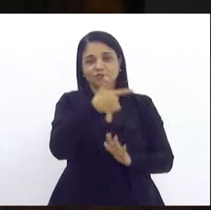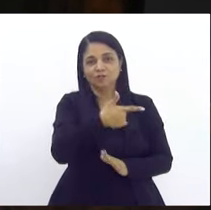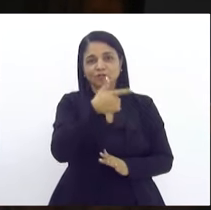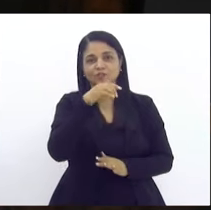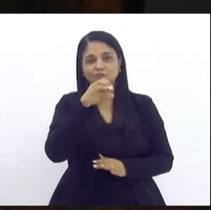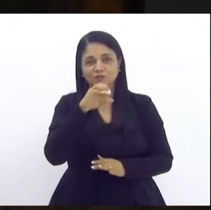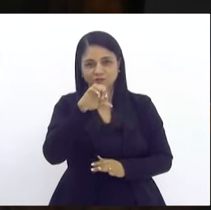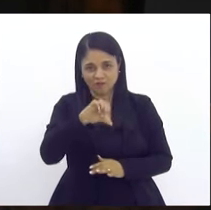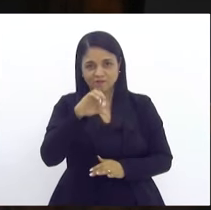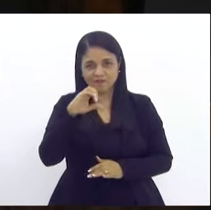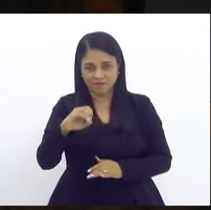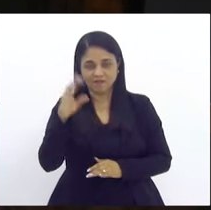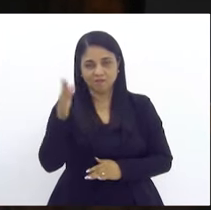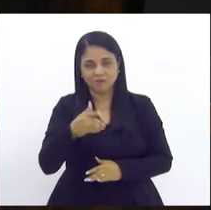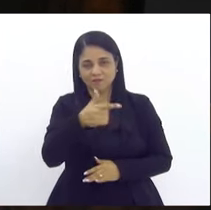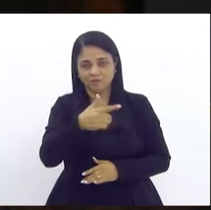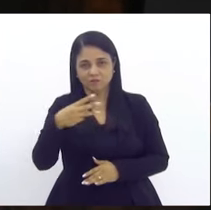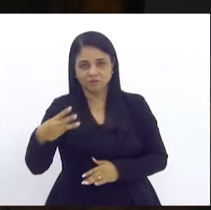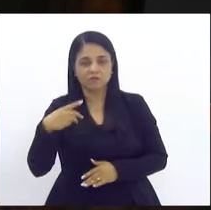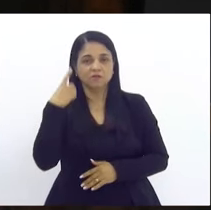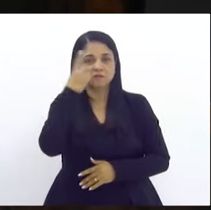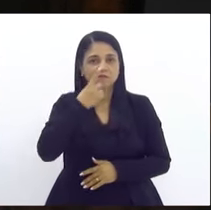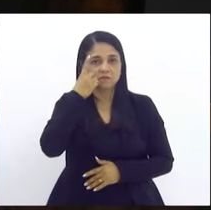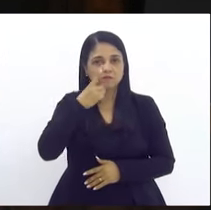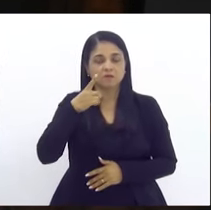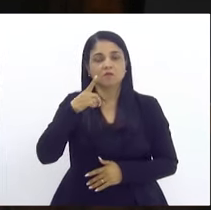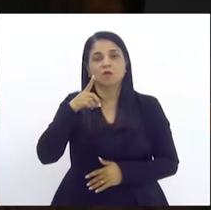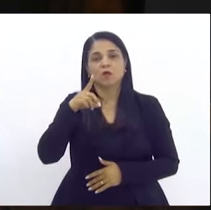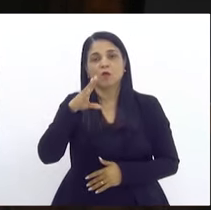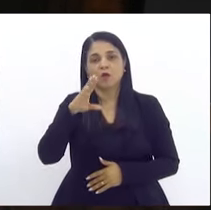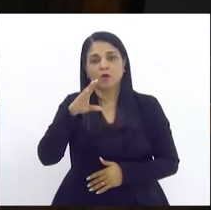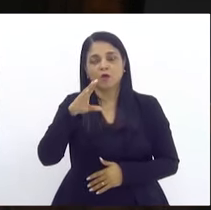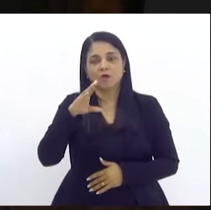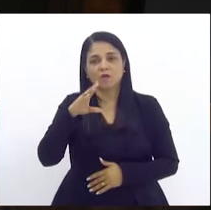de 23, de autoria do deputado Vinícius Cozzolino.